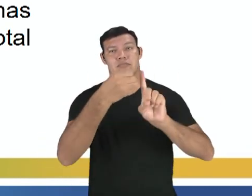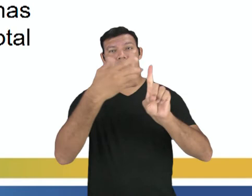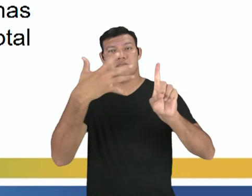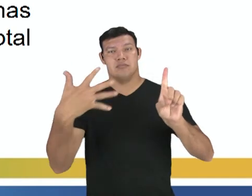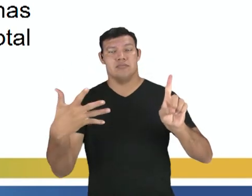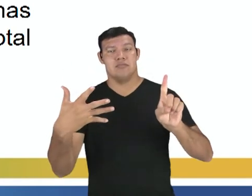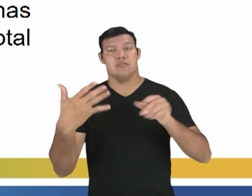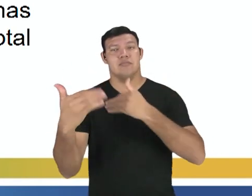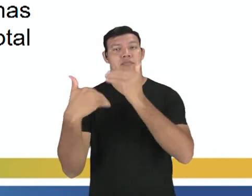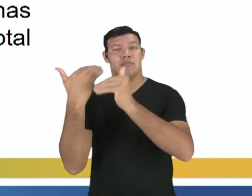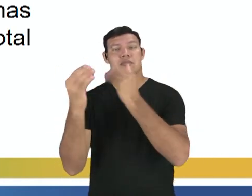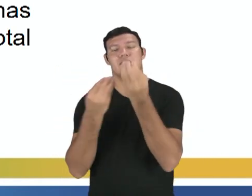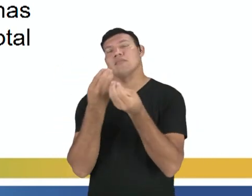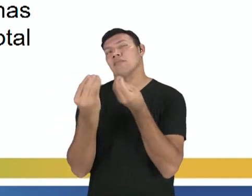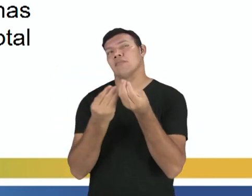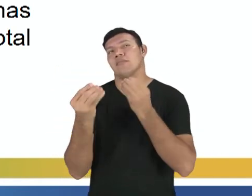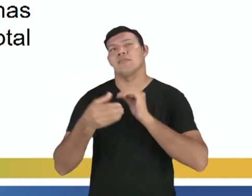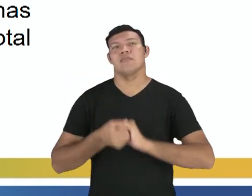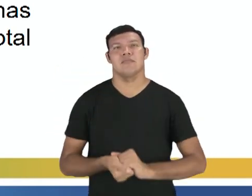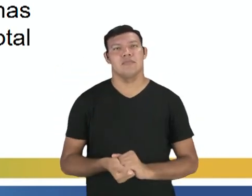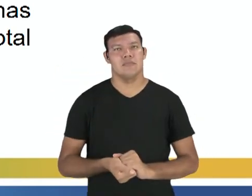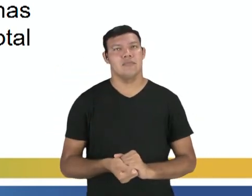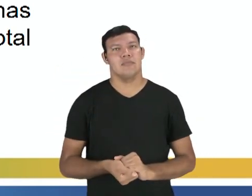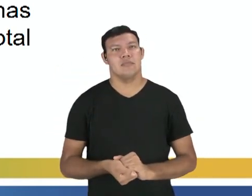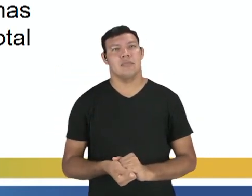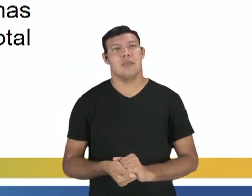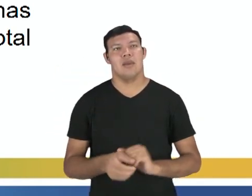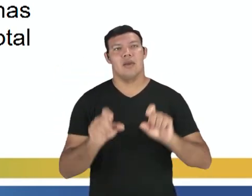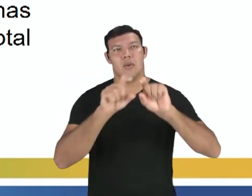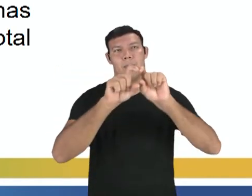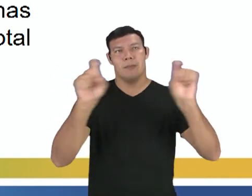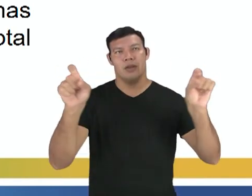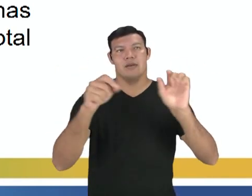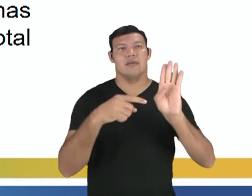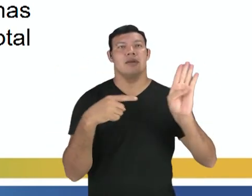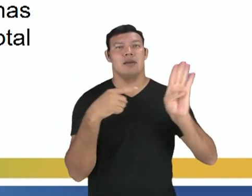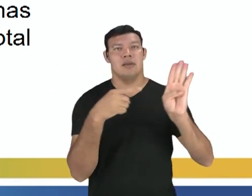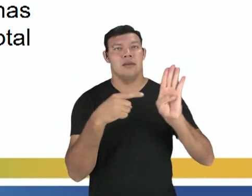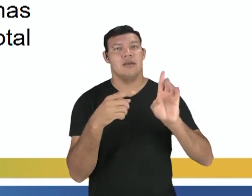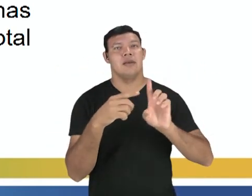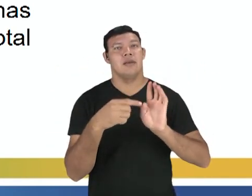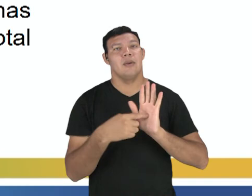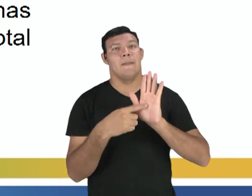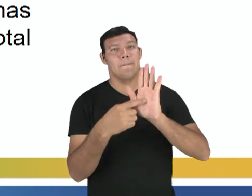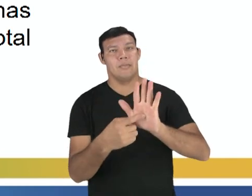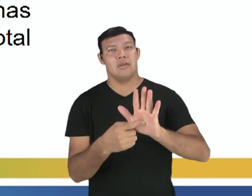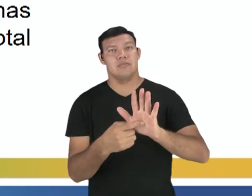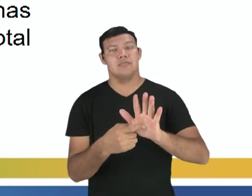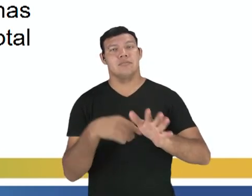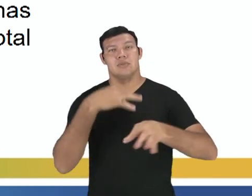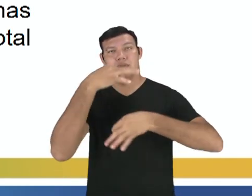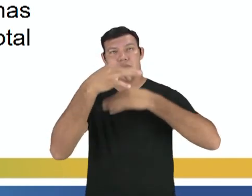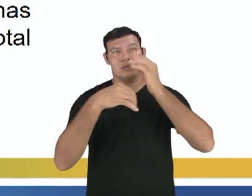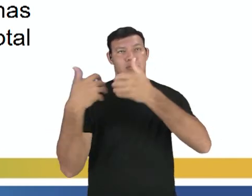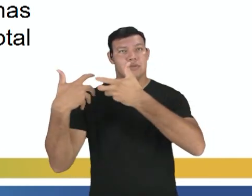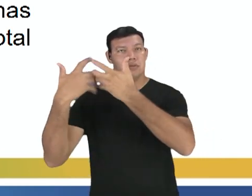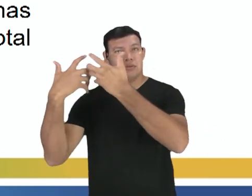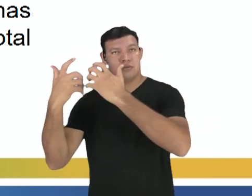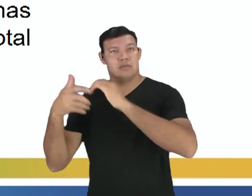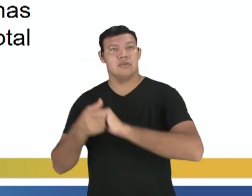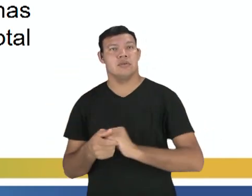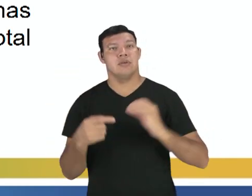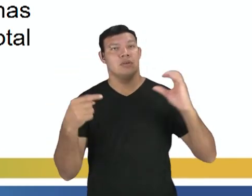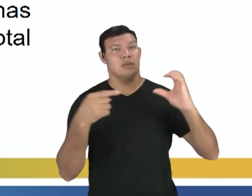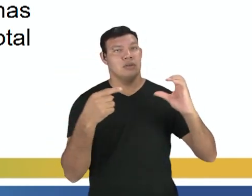A argumentação é desenvolvida por meio de clichês? A argumentação revela um senso crítico e reflexivo? Ou a argumentação